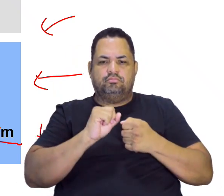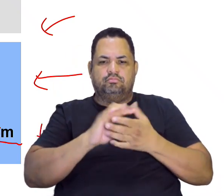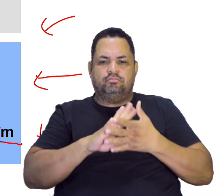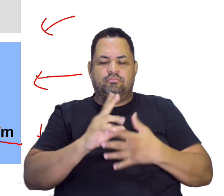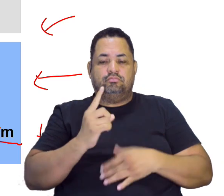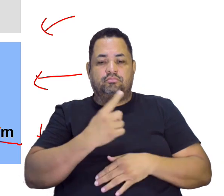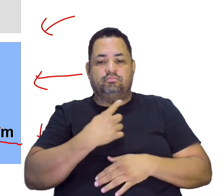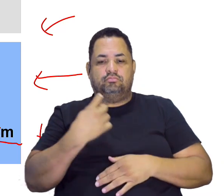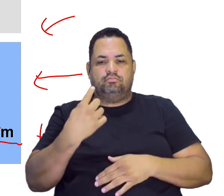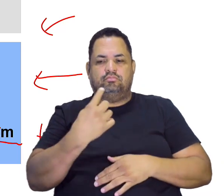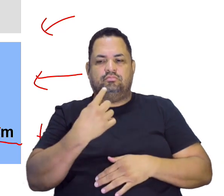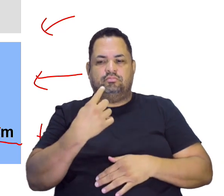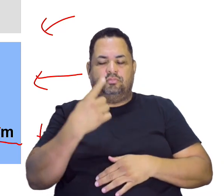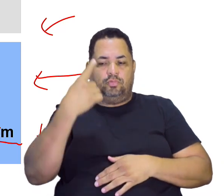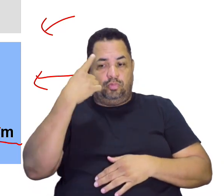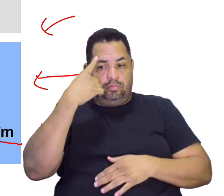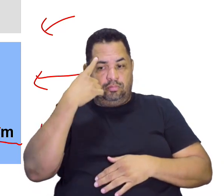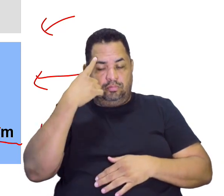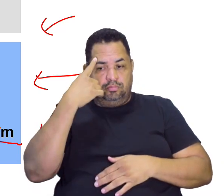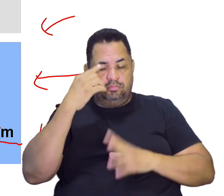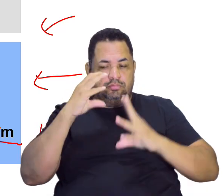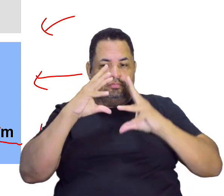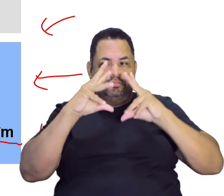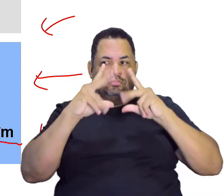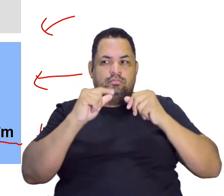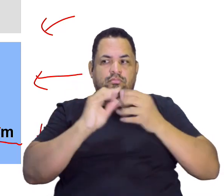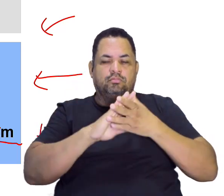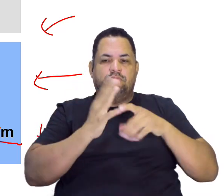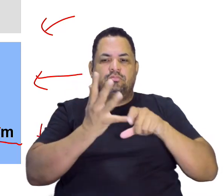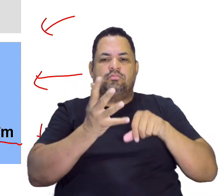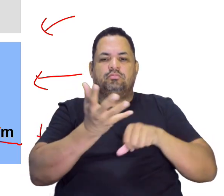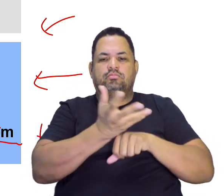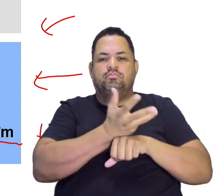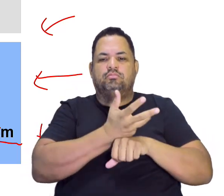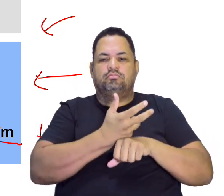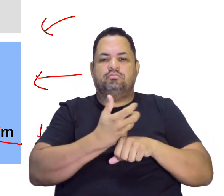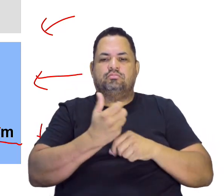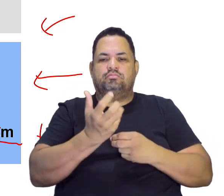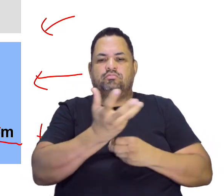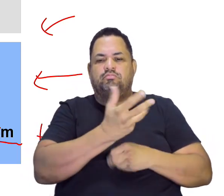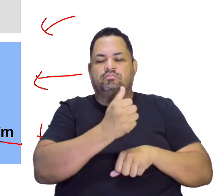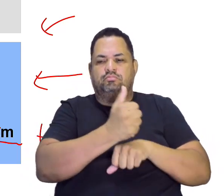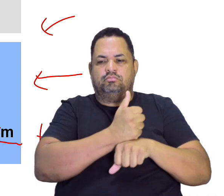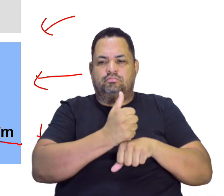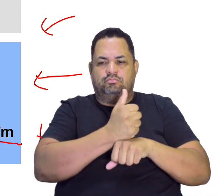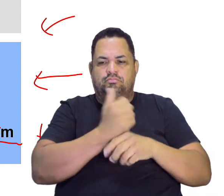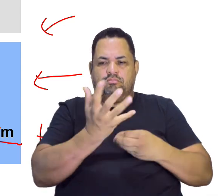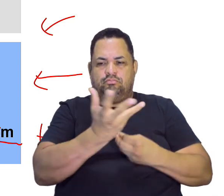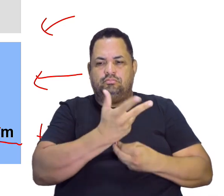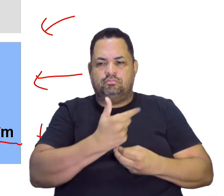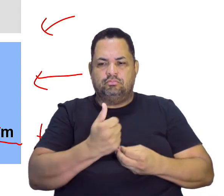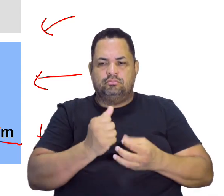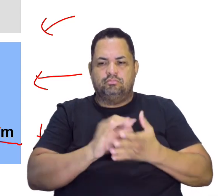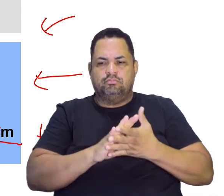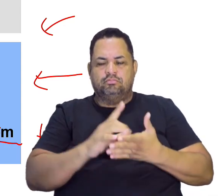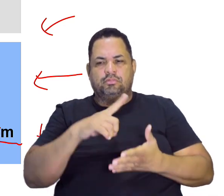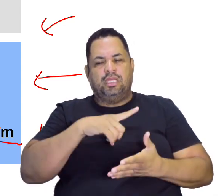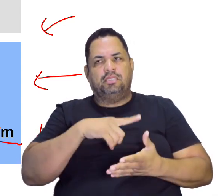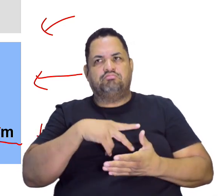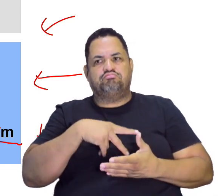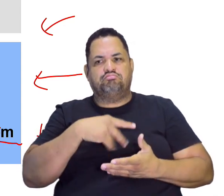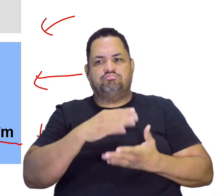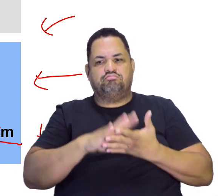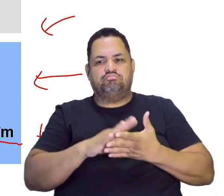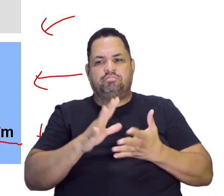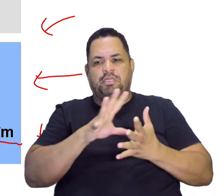nosso jeito Claro que não são todos os artistas que são assim né tem alguns que são copistas né